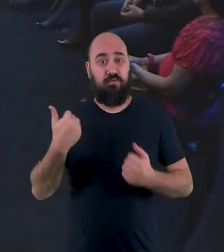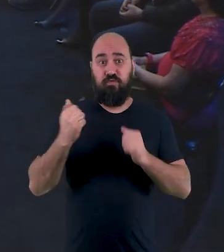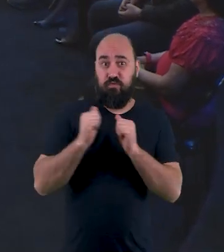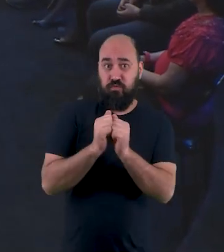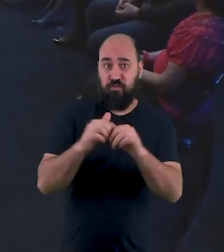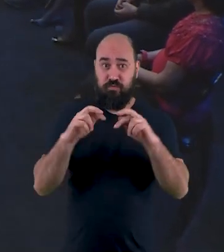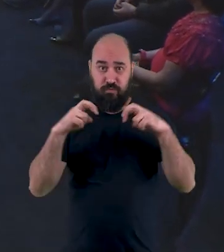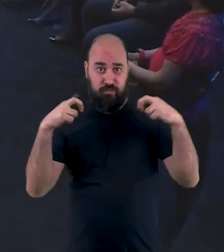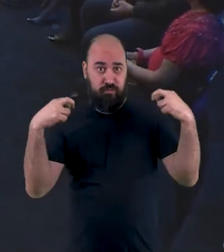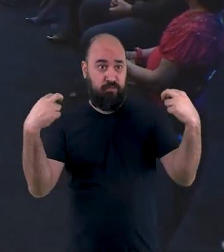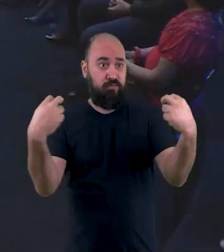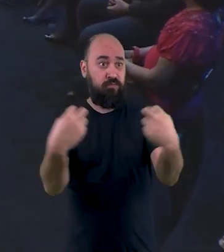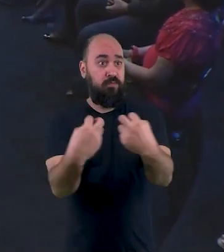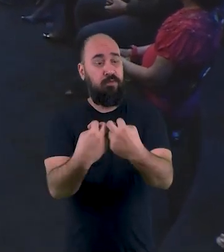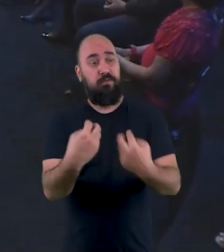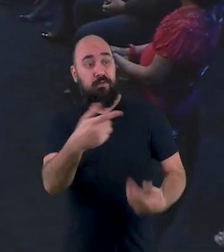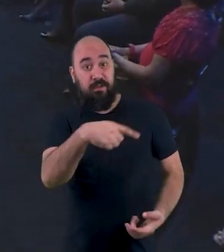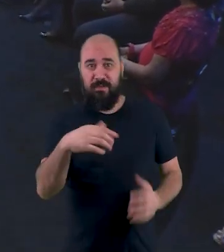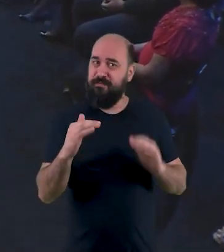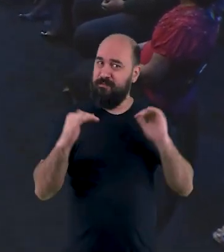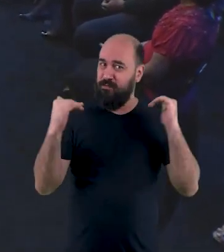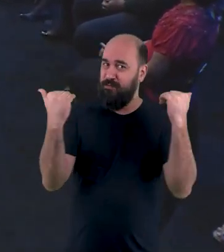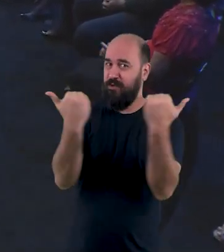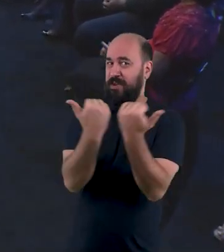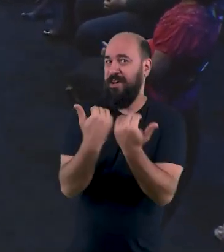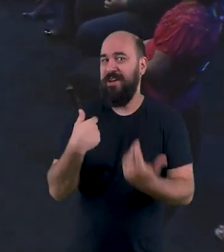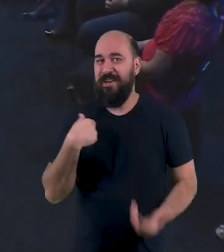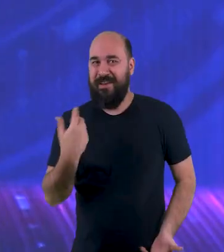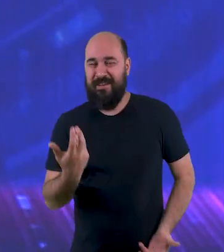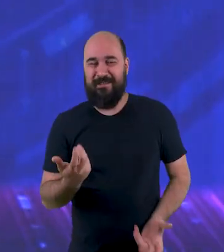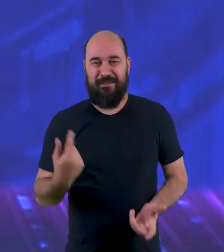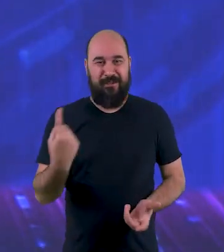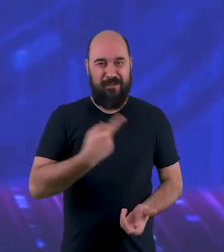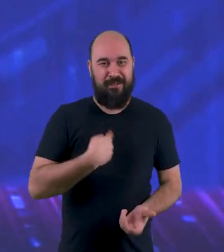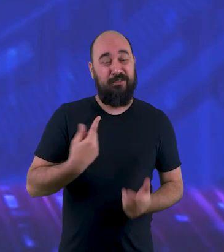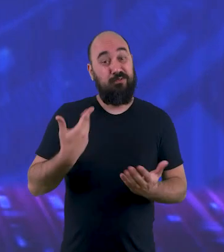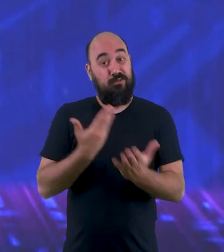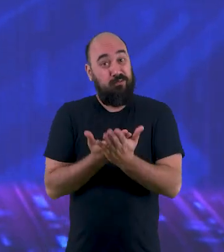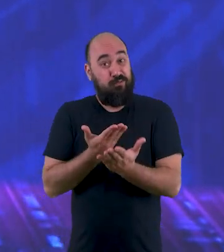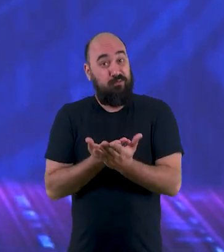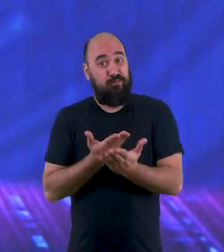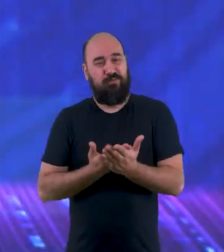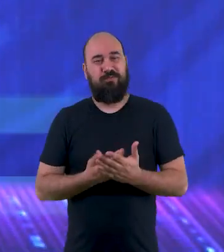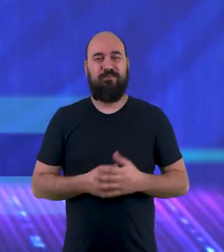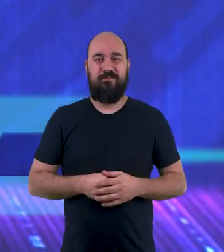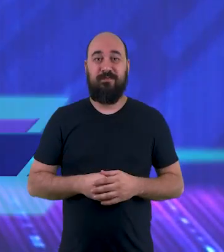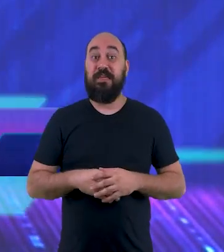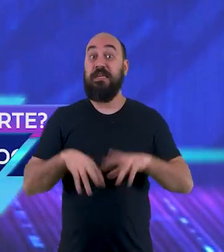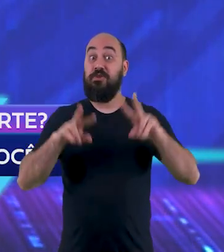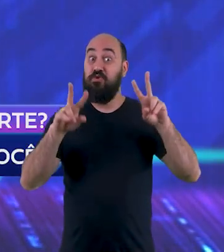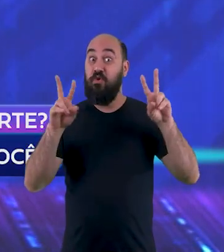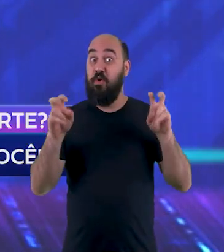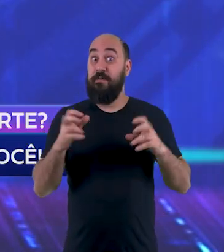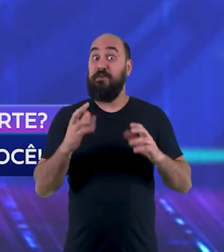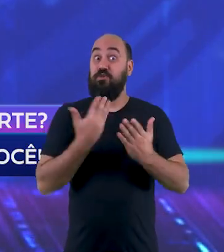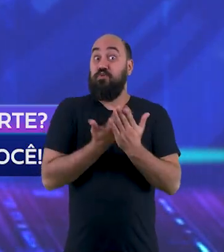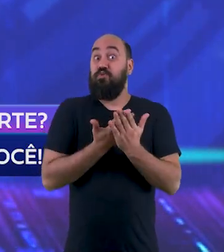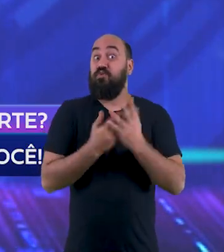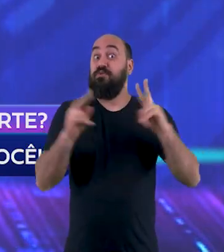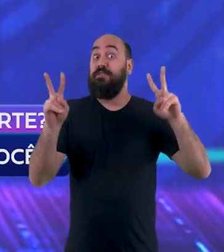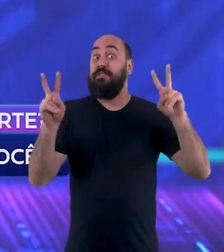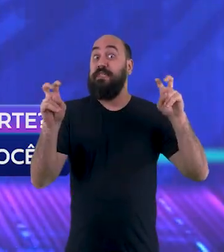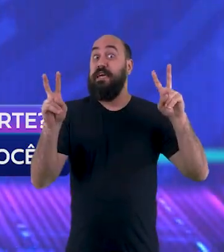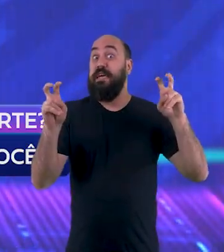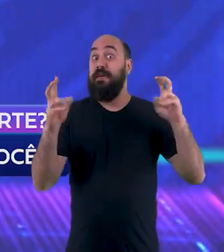são parte da nossa arena, são parte do estudo que vamos fazer. E falando sobre estudo, o tema de hoje é